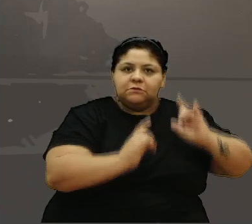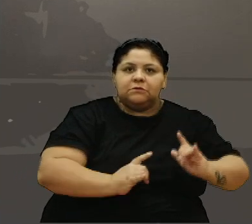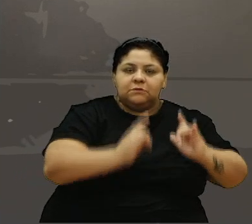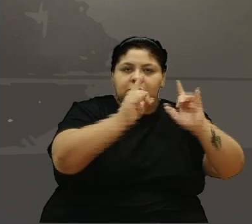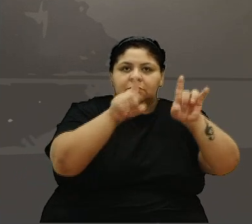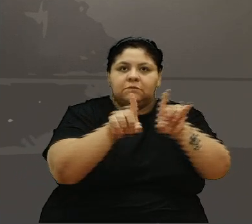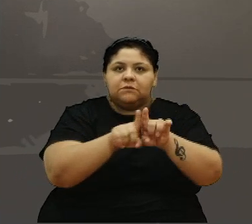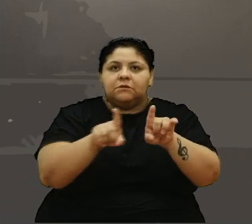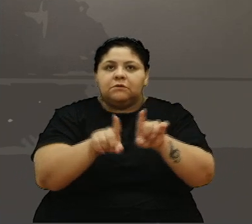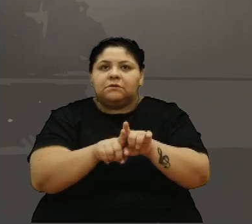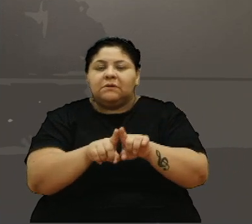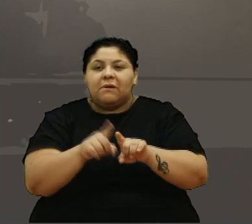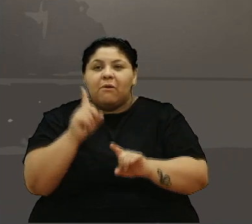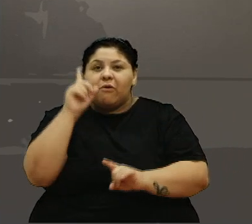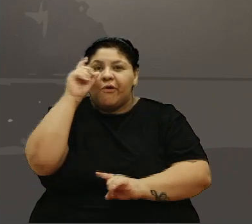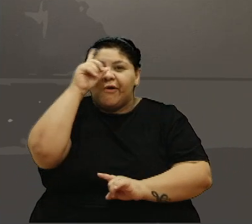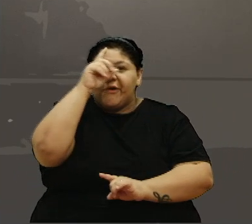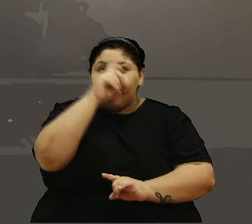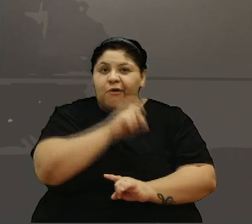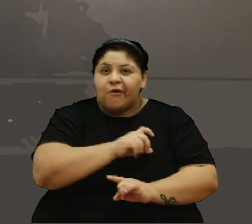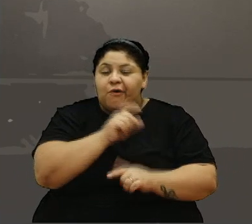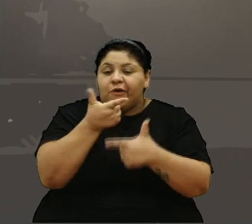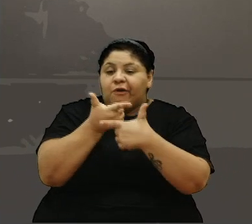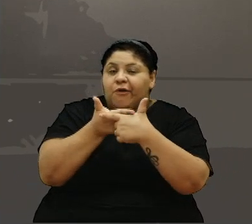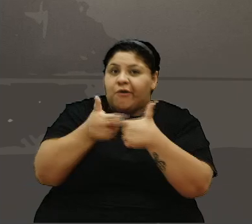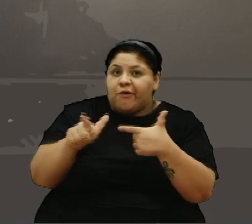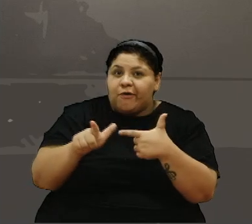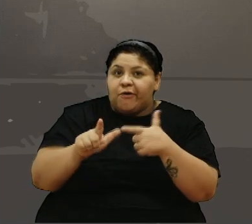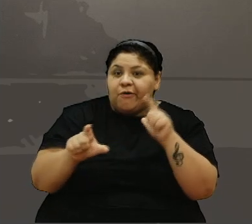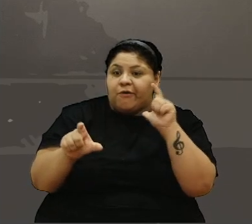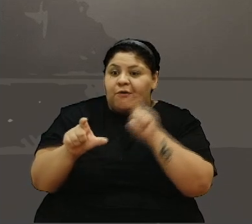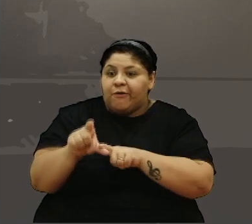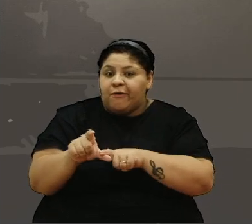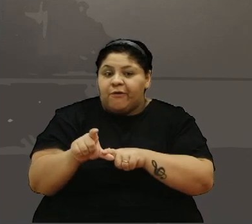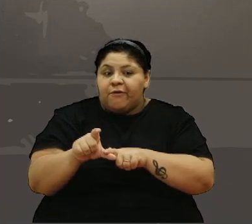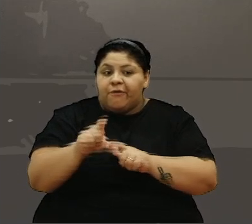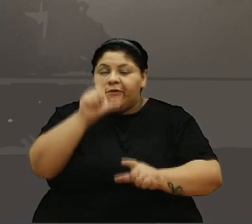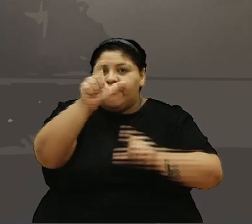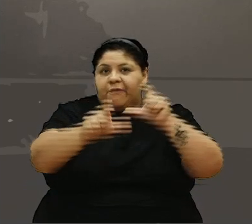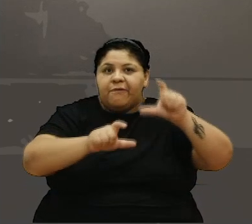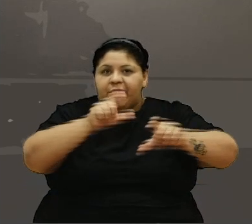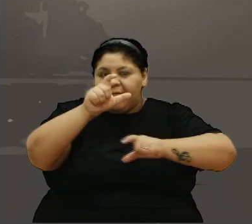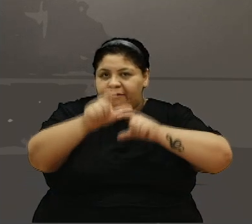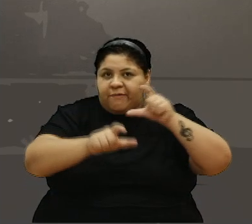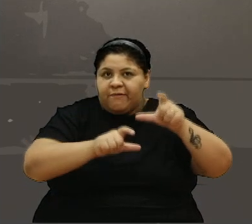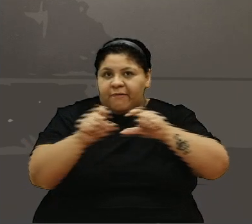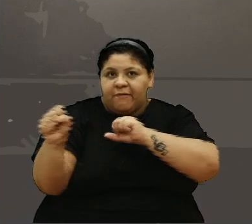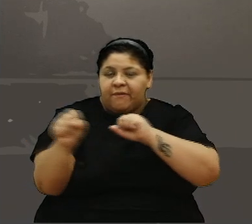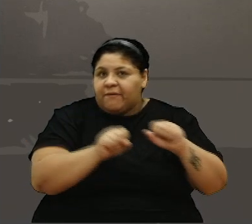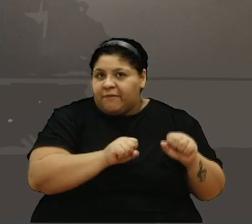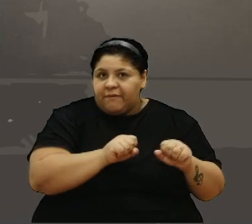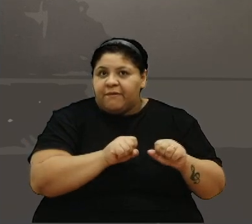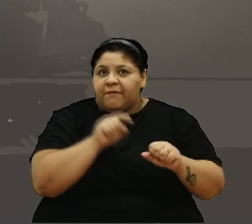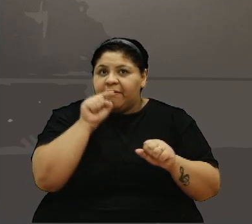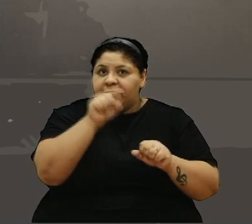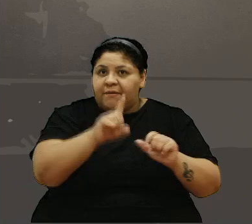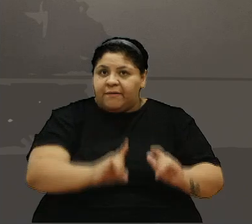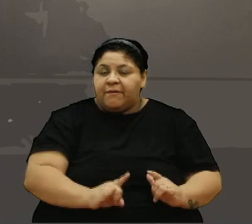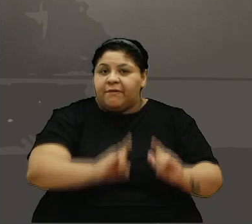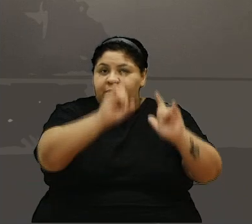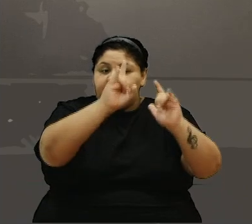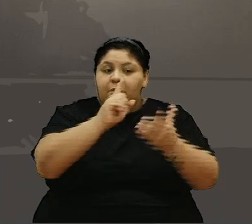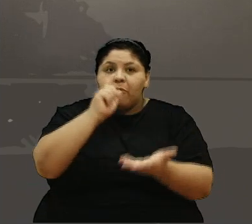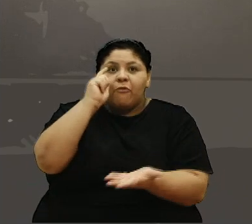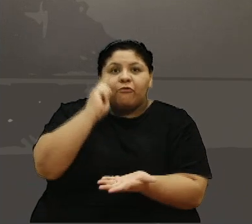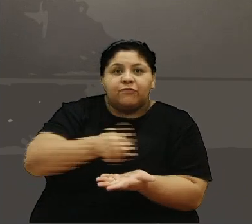síndicos para dificultar o parcelamento das dívidas dos moradores e para possibilitar que esses apartamentos vão para leilão.